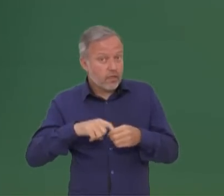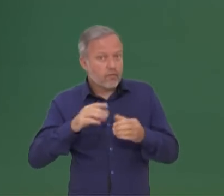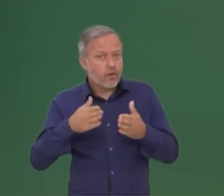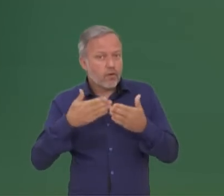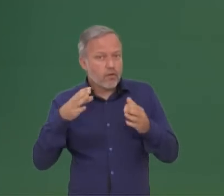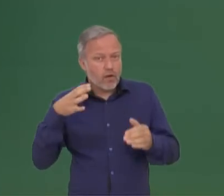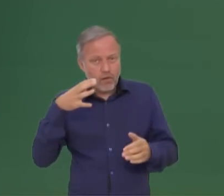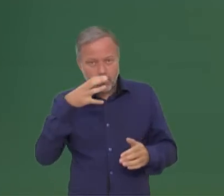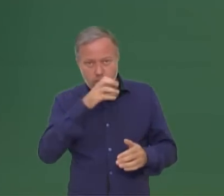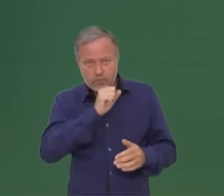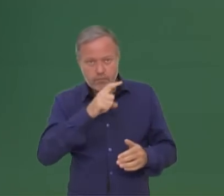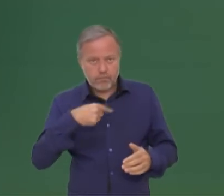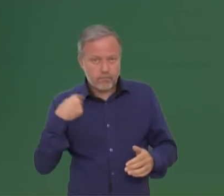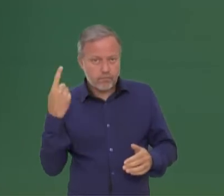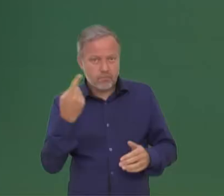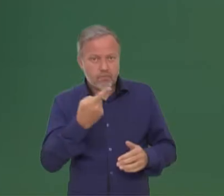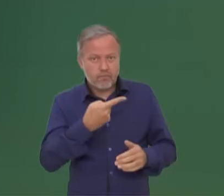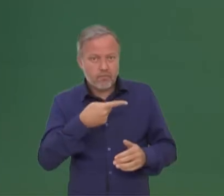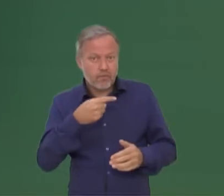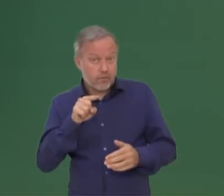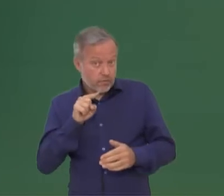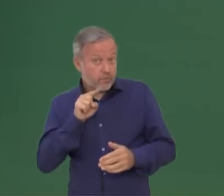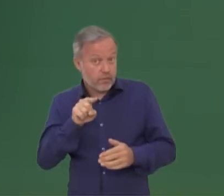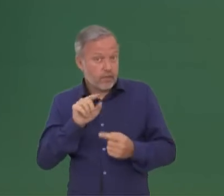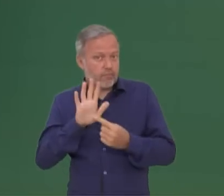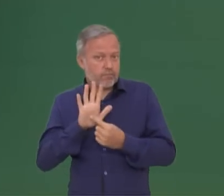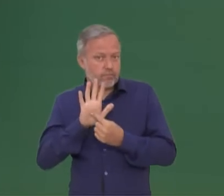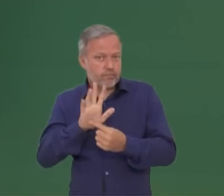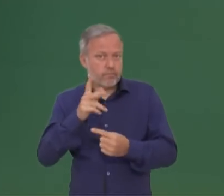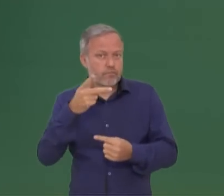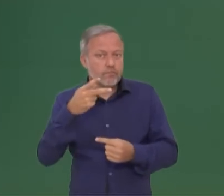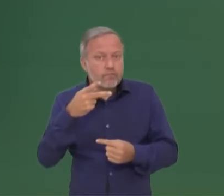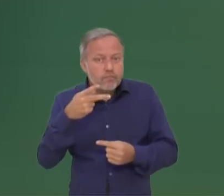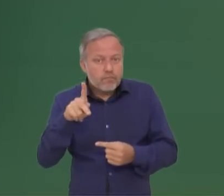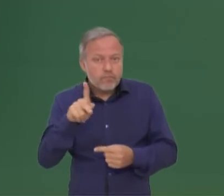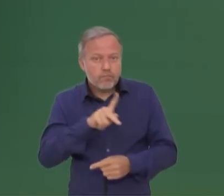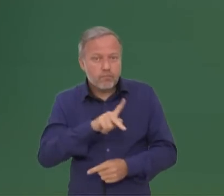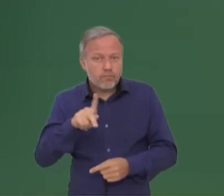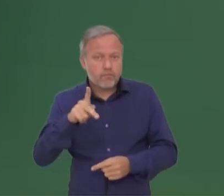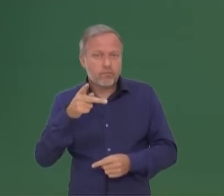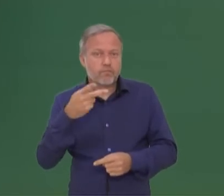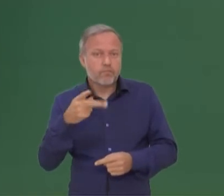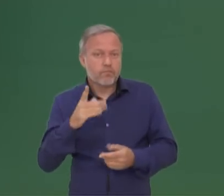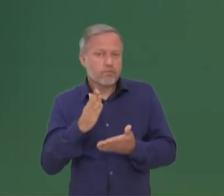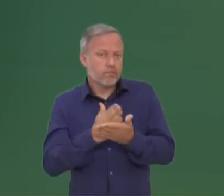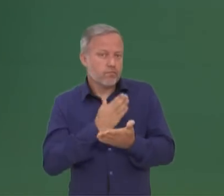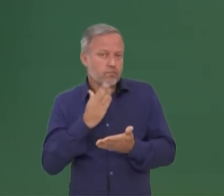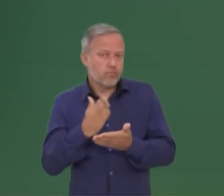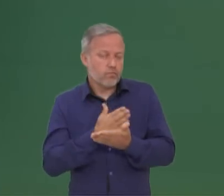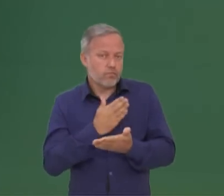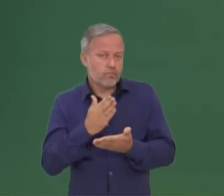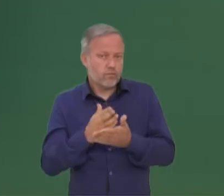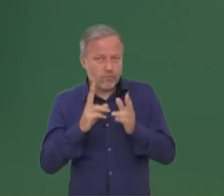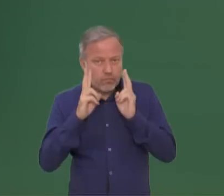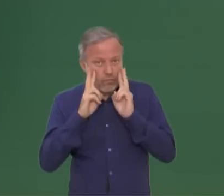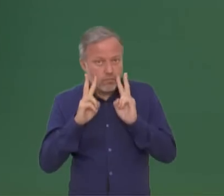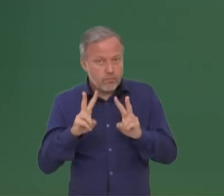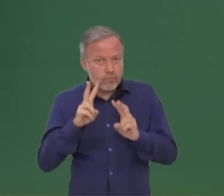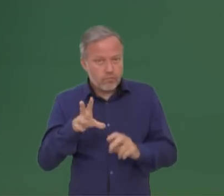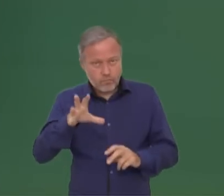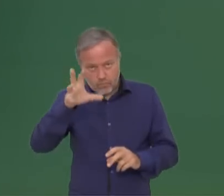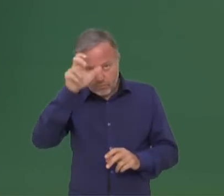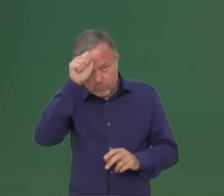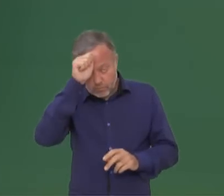em breve. Mostra o caderno para a sua professora de ciências, mostra o caderno para o seu professor de ciências, para eles verem o que você